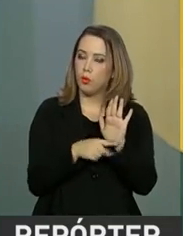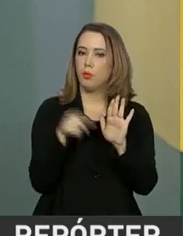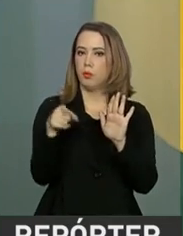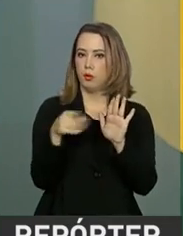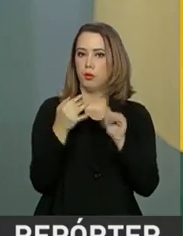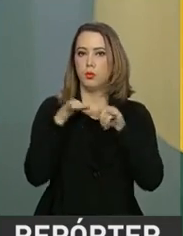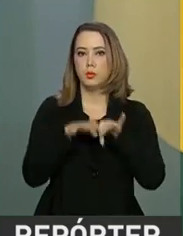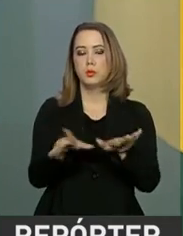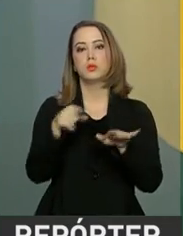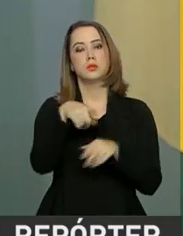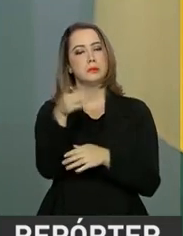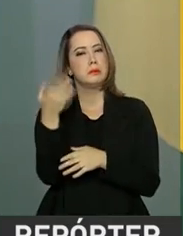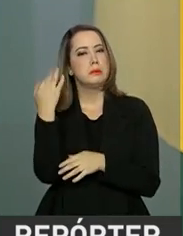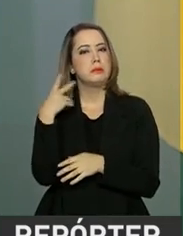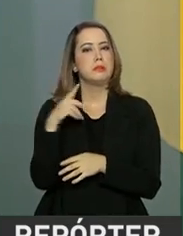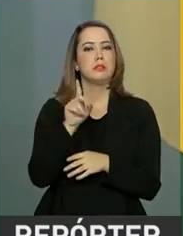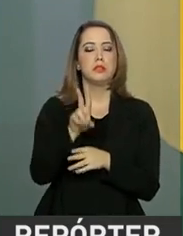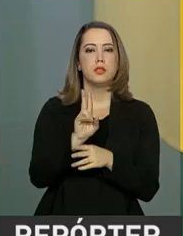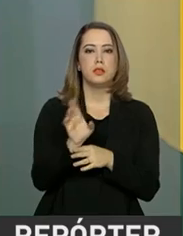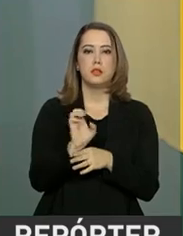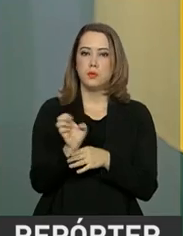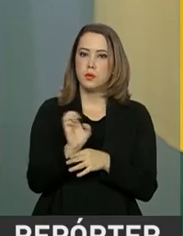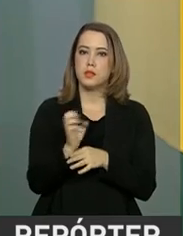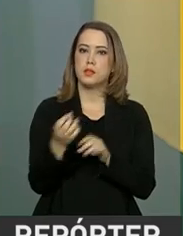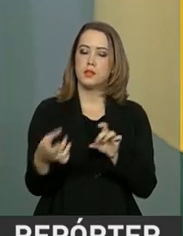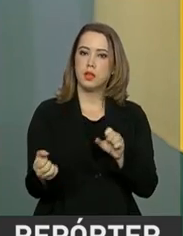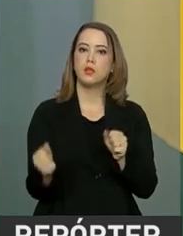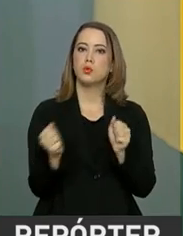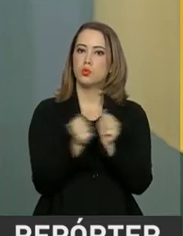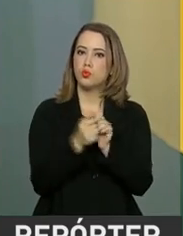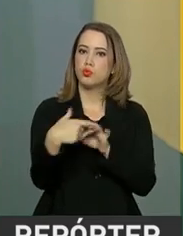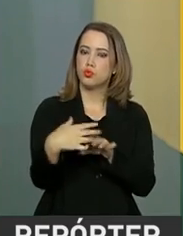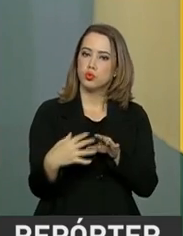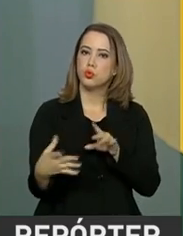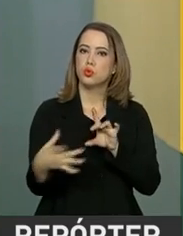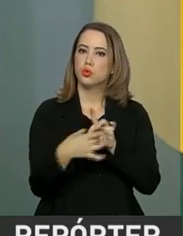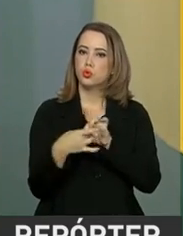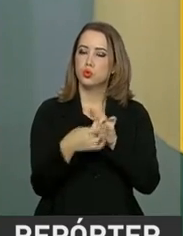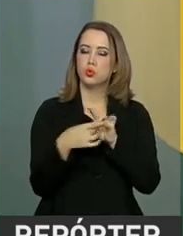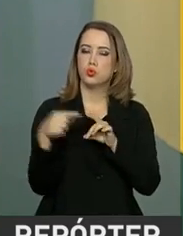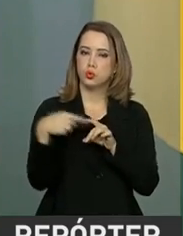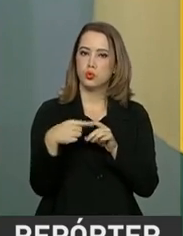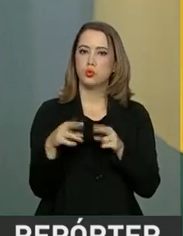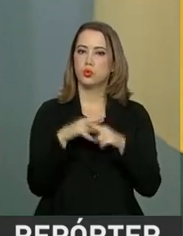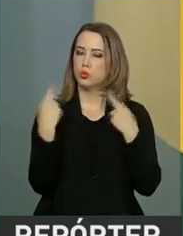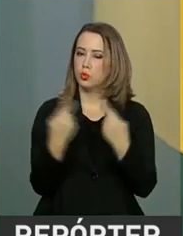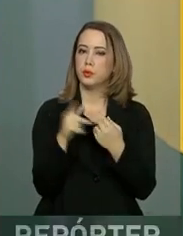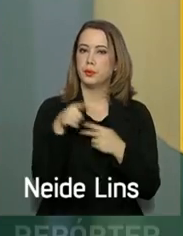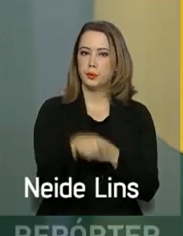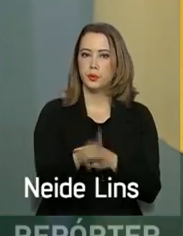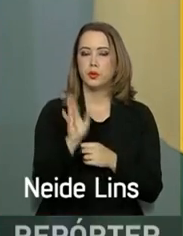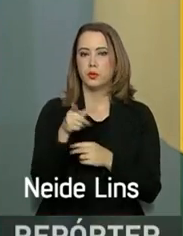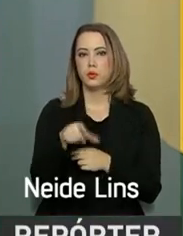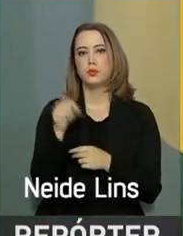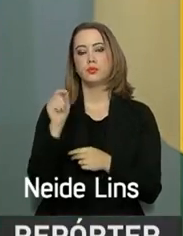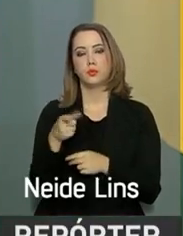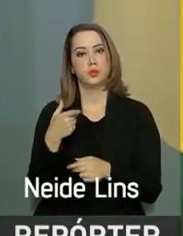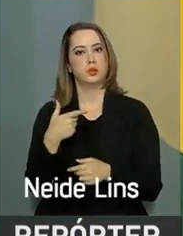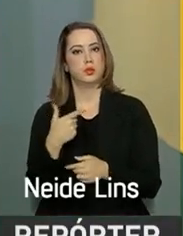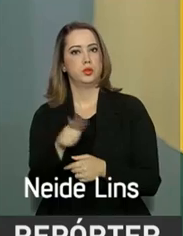em que os estados estavam naturalmente eh satisfeitos né com a decisão que havia sido tomada não